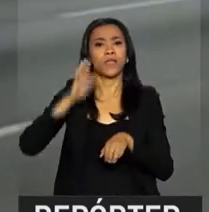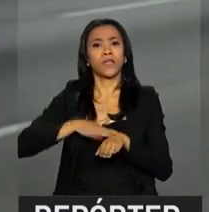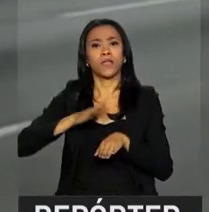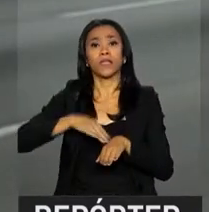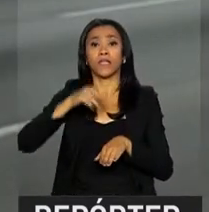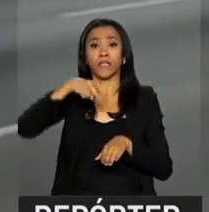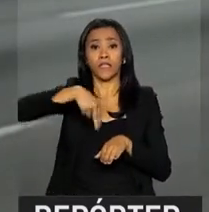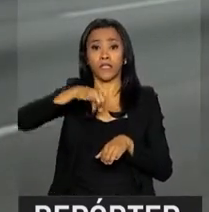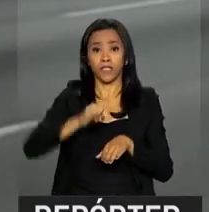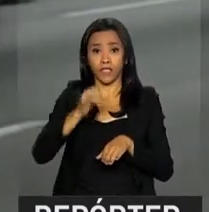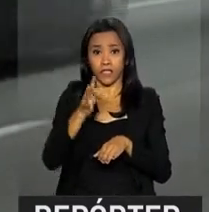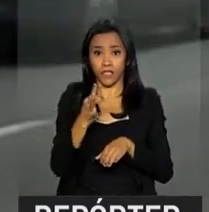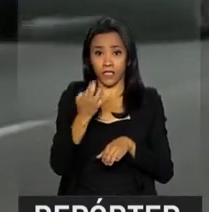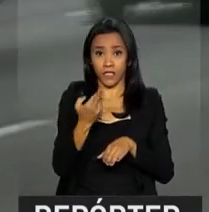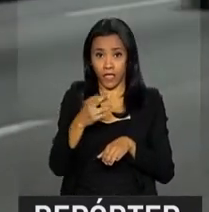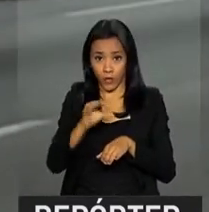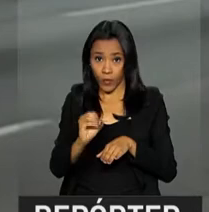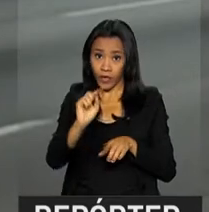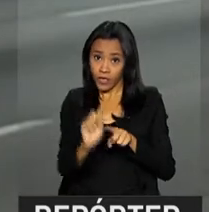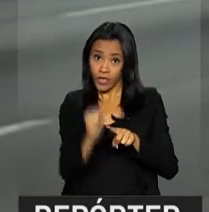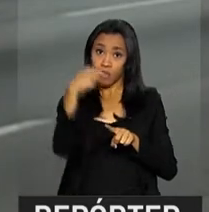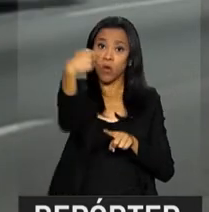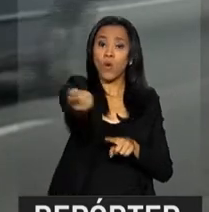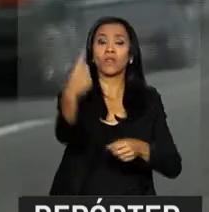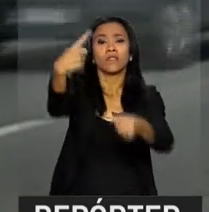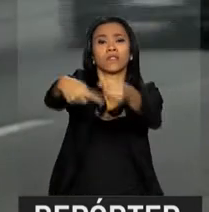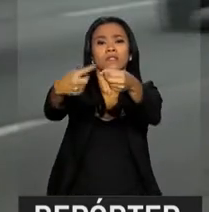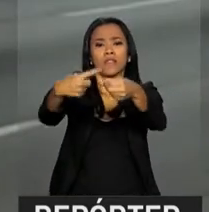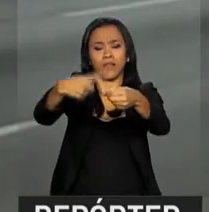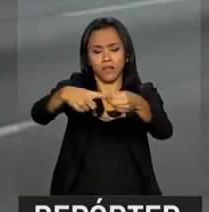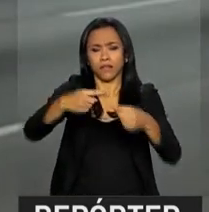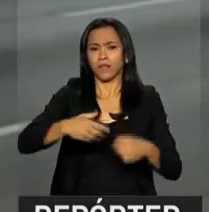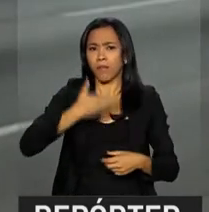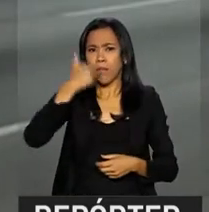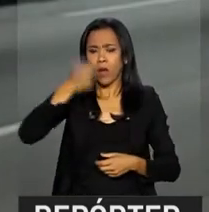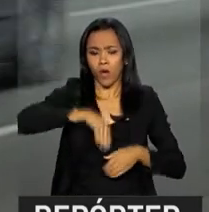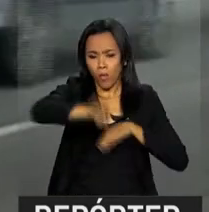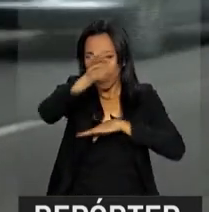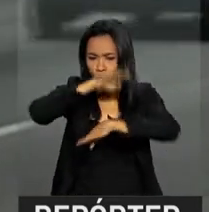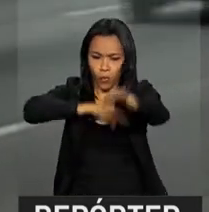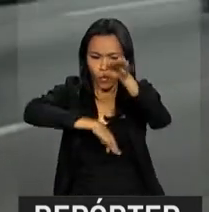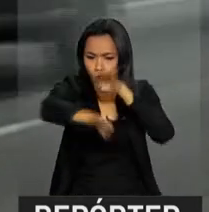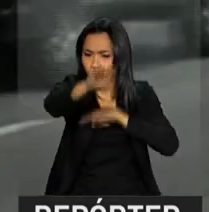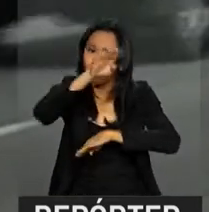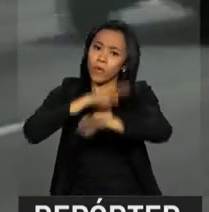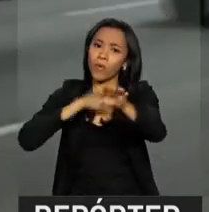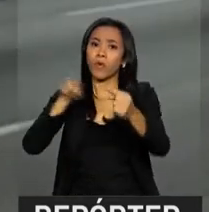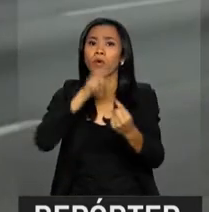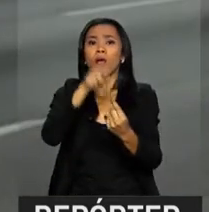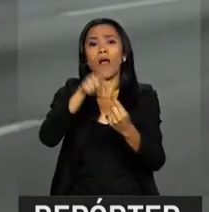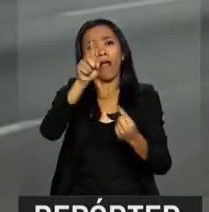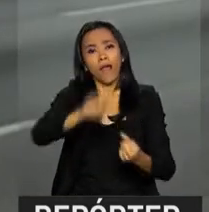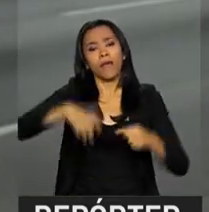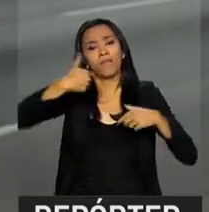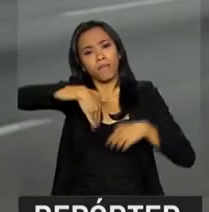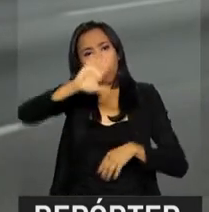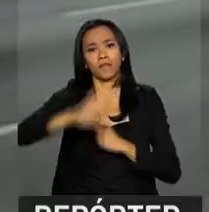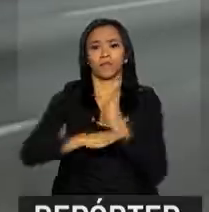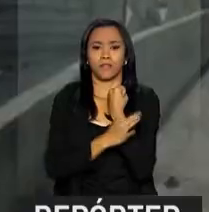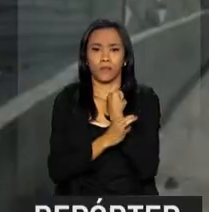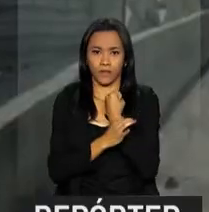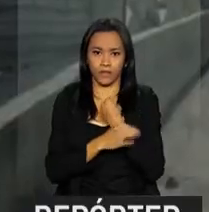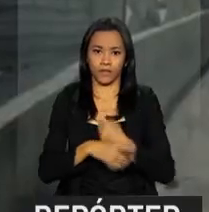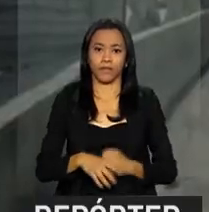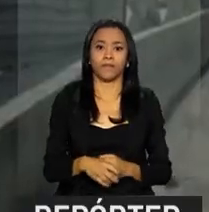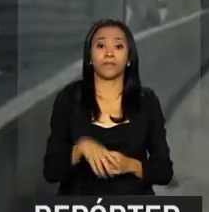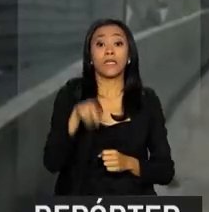bairro de Manilha, em Itaboraí. Além de melhorar o tráfego na região, a ideia é trazer mais segurança aos usuários.